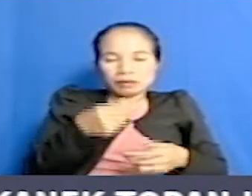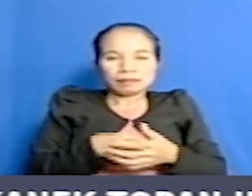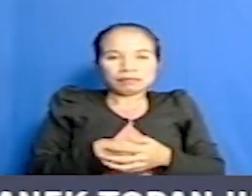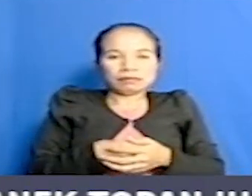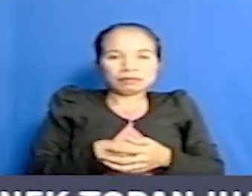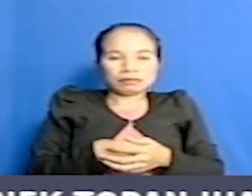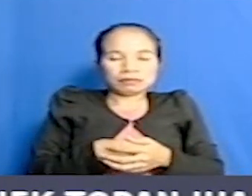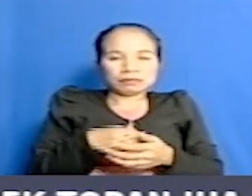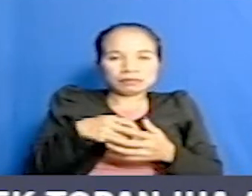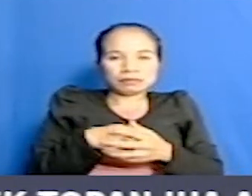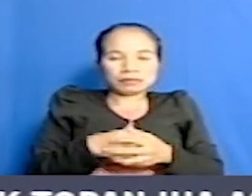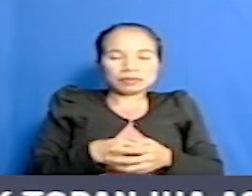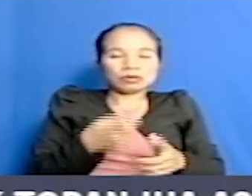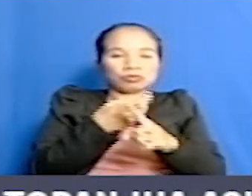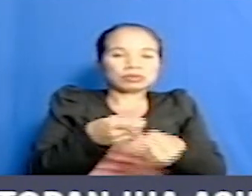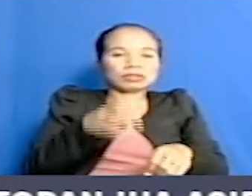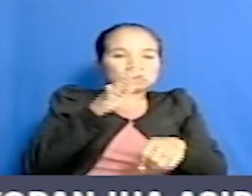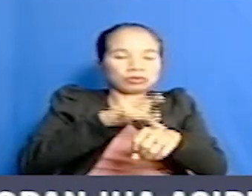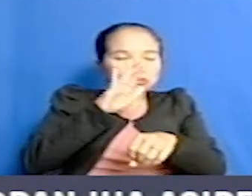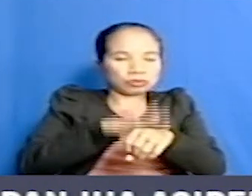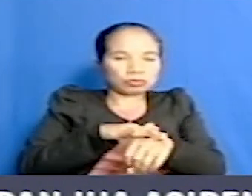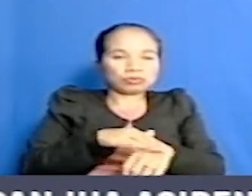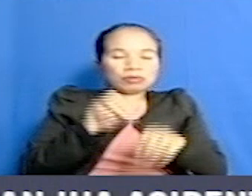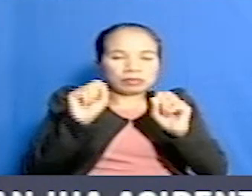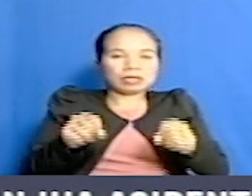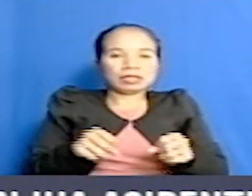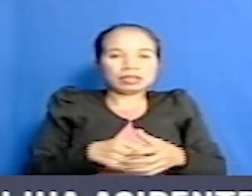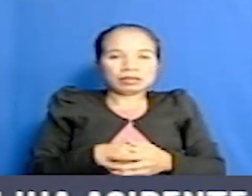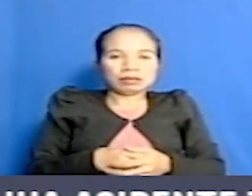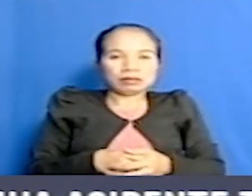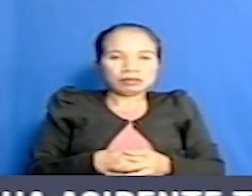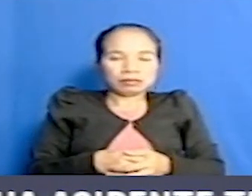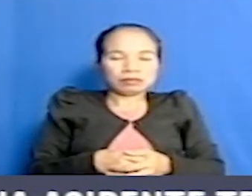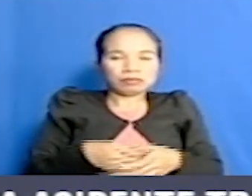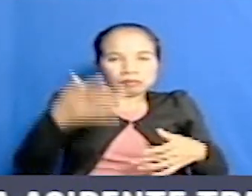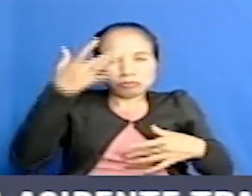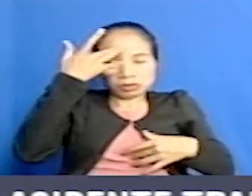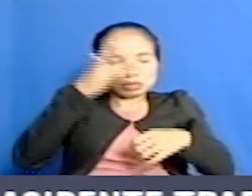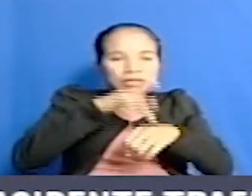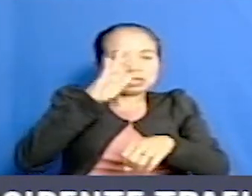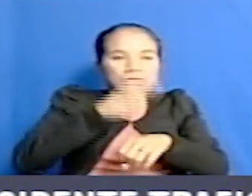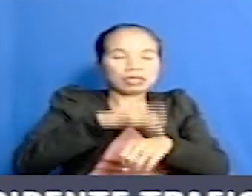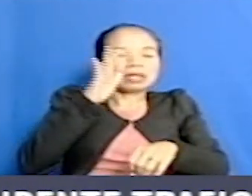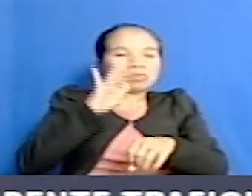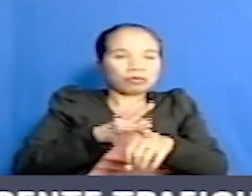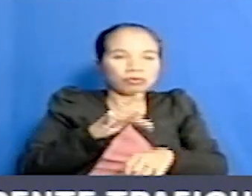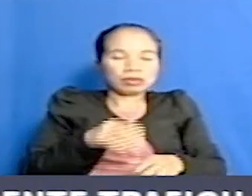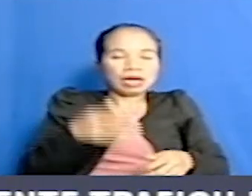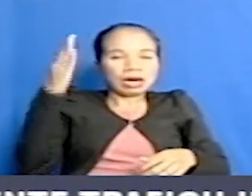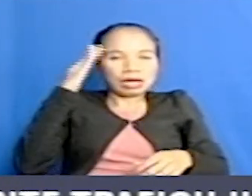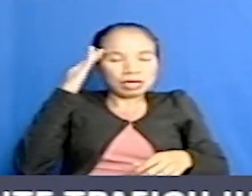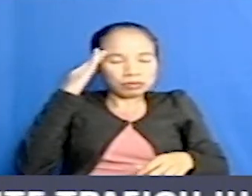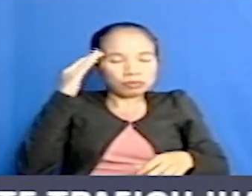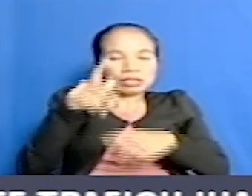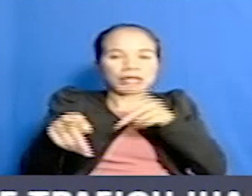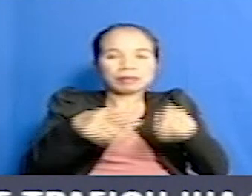kutun sira halo maihusi susu, bel halo dengue ka malaria konait. Nebe atu hase sira ne, consciência ide ida kine